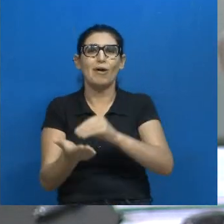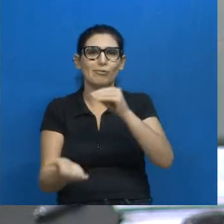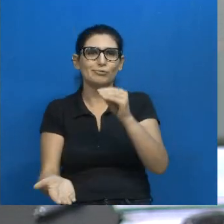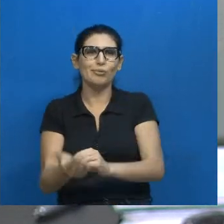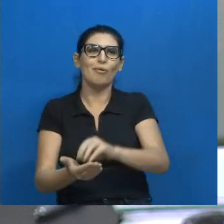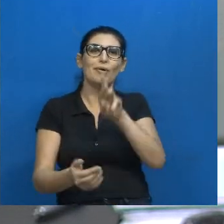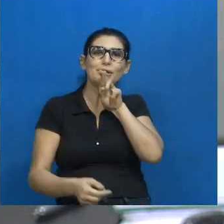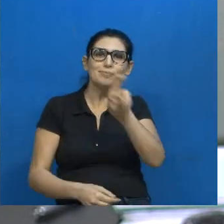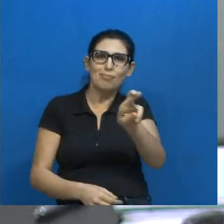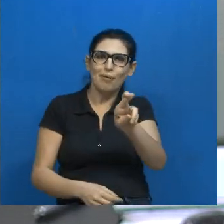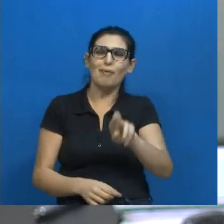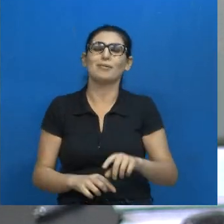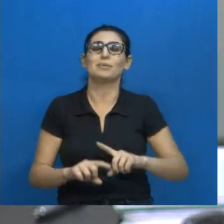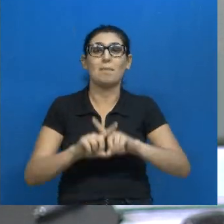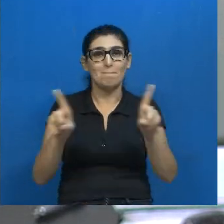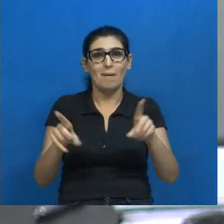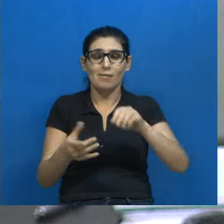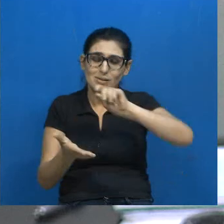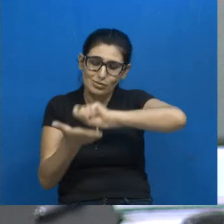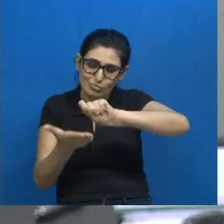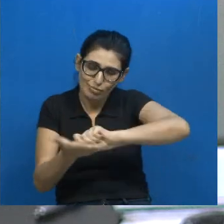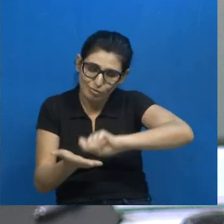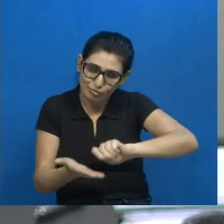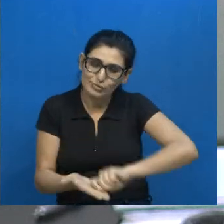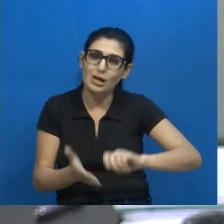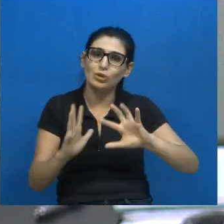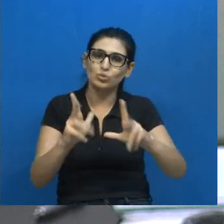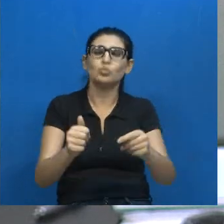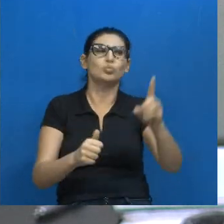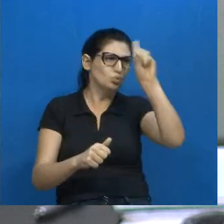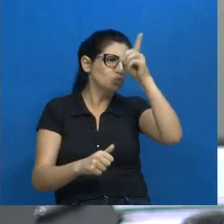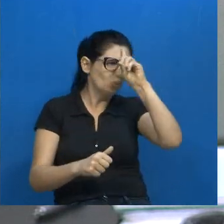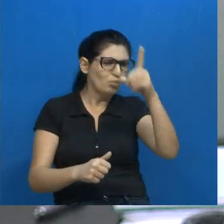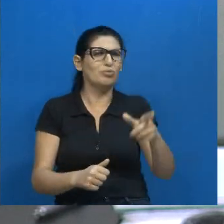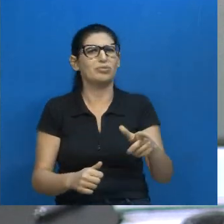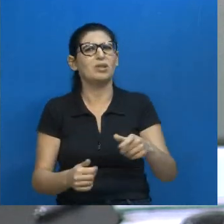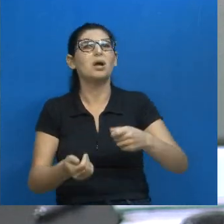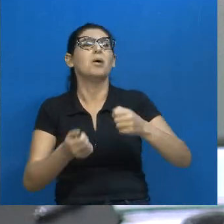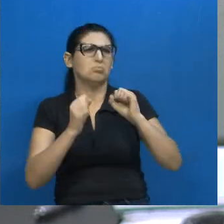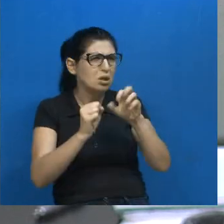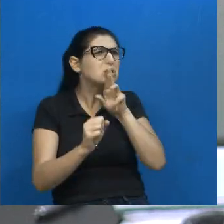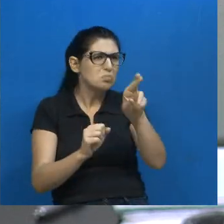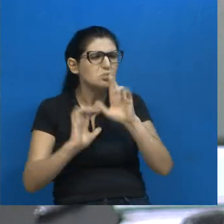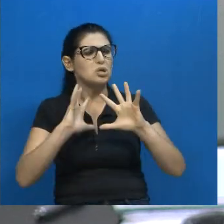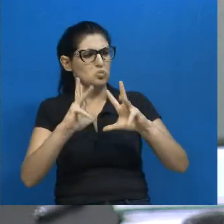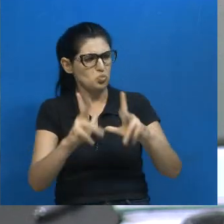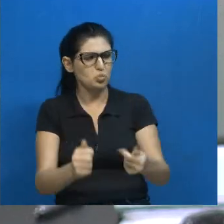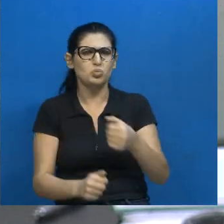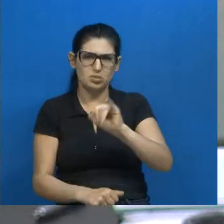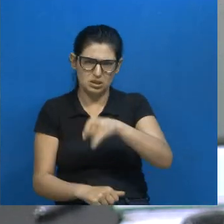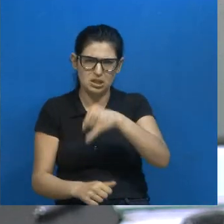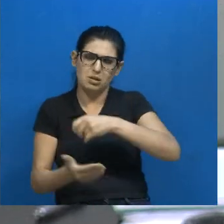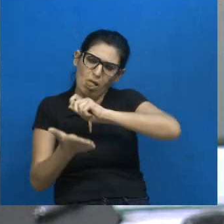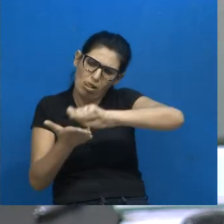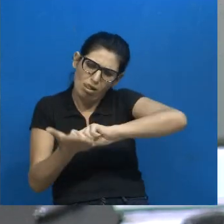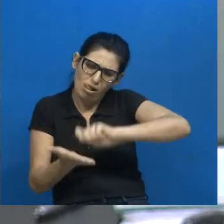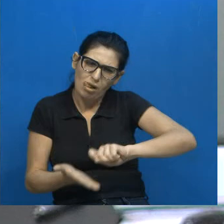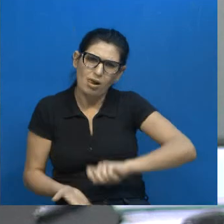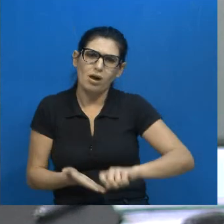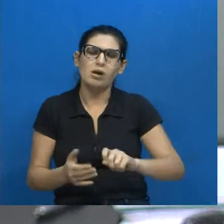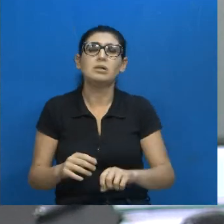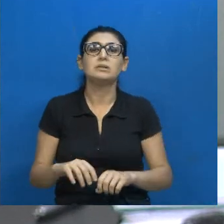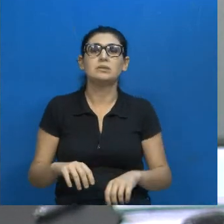ficar aqui, vou anotar de todo mundo, se tiver mais alguma dúvida, a gente vai responder todos. Se quiser tornar